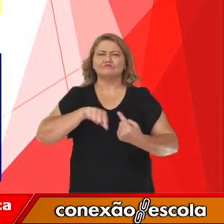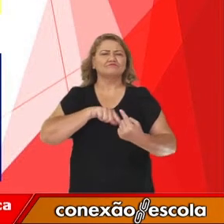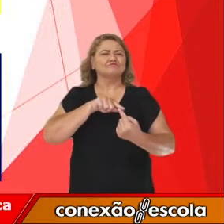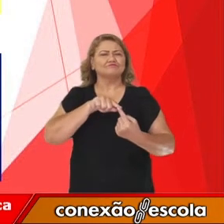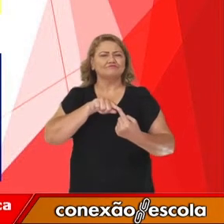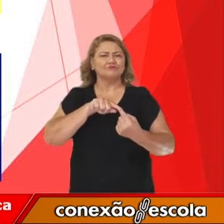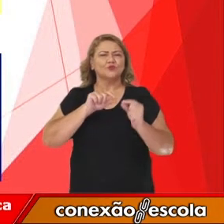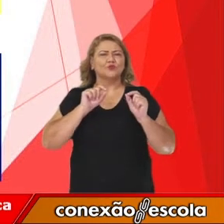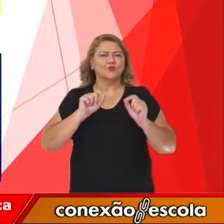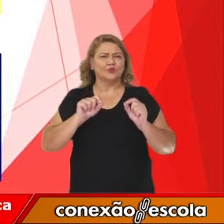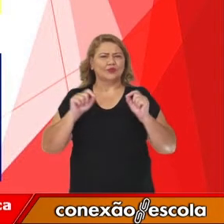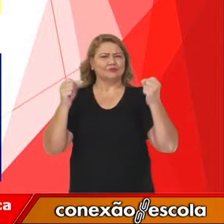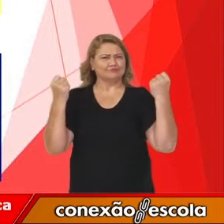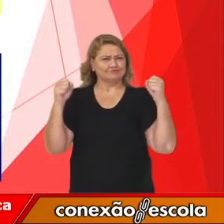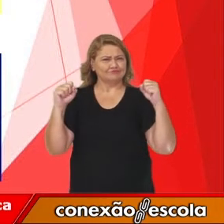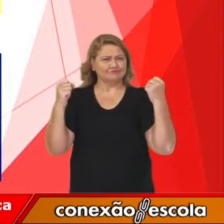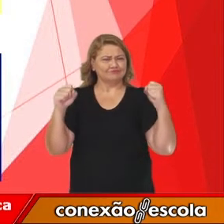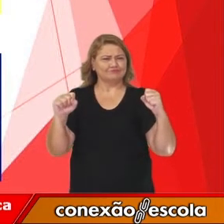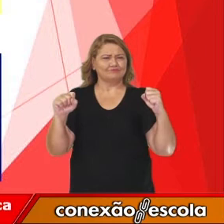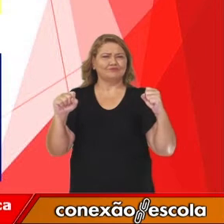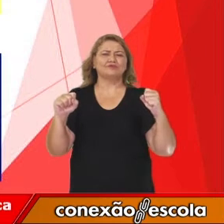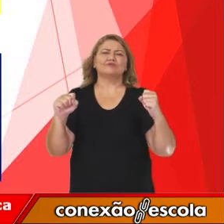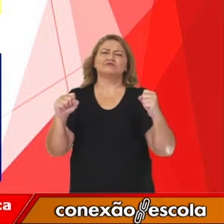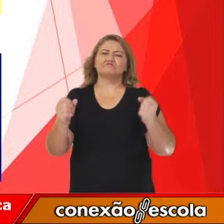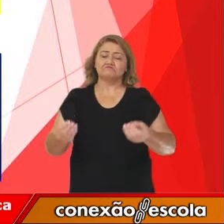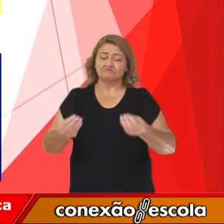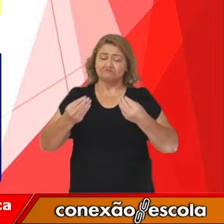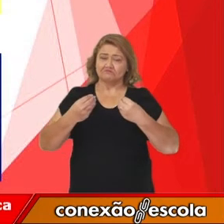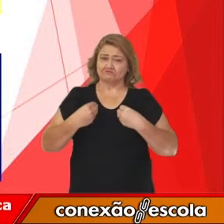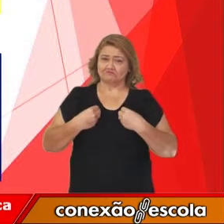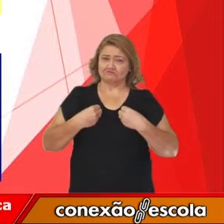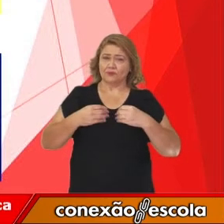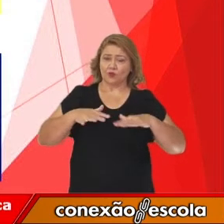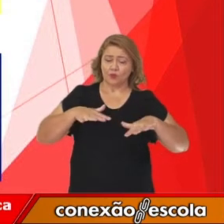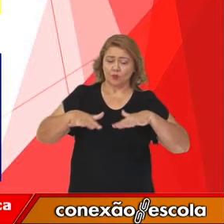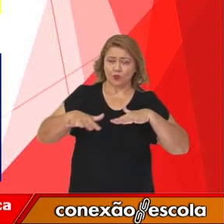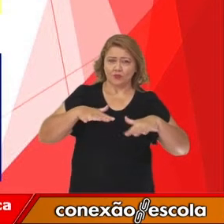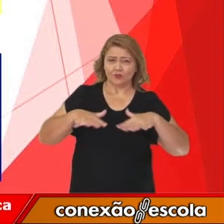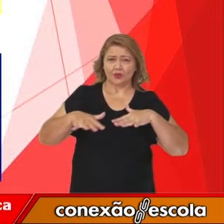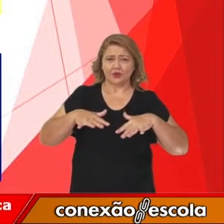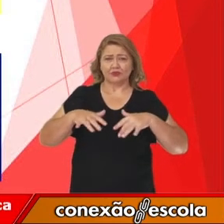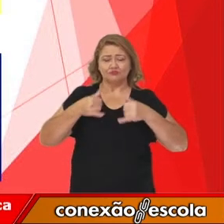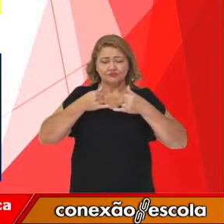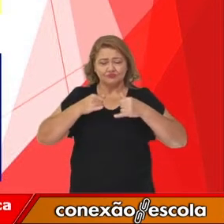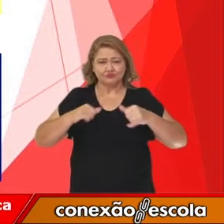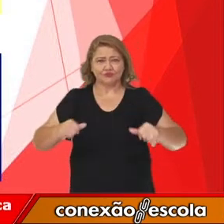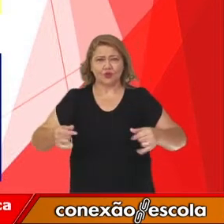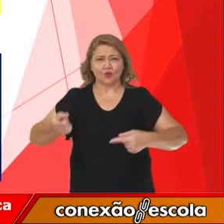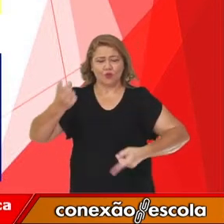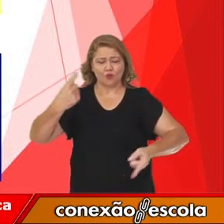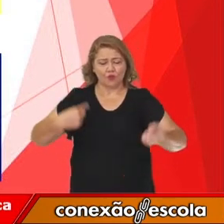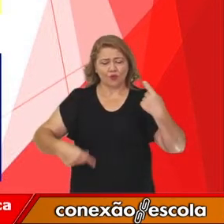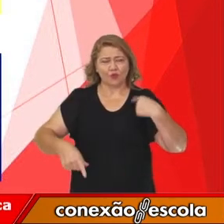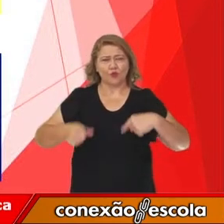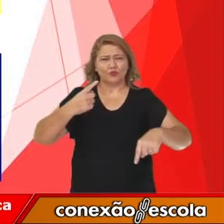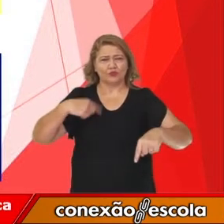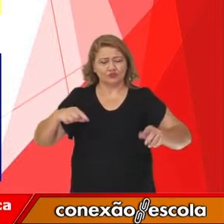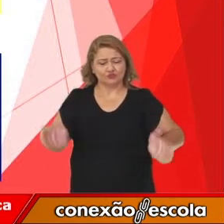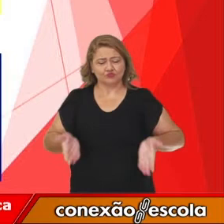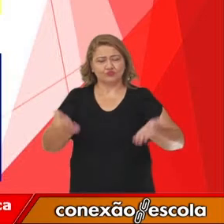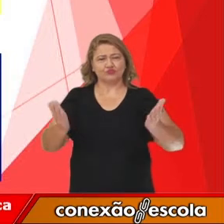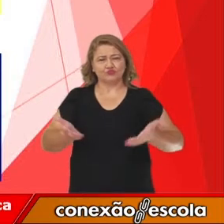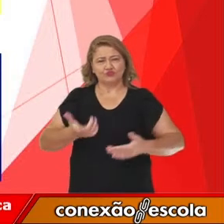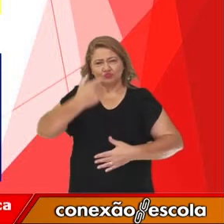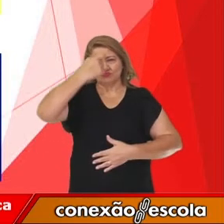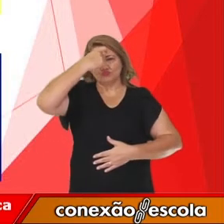objetivo dessa ginástica proporcionar a movimentação da energia do corpo estimular a